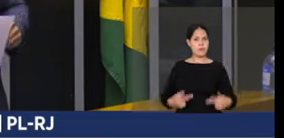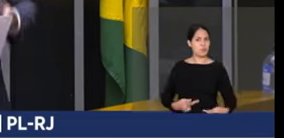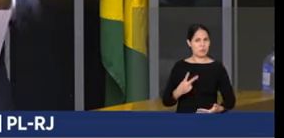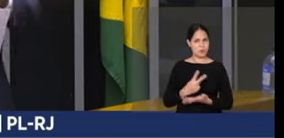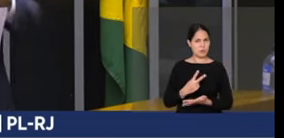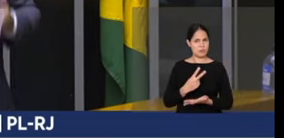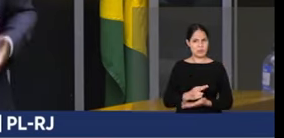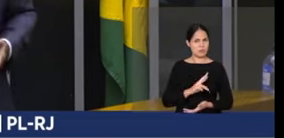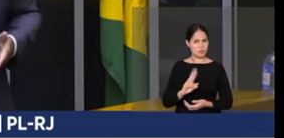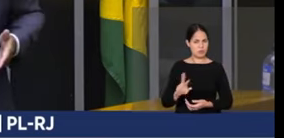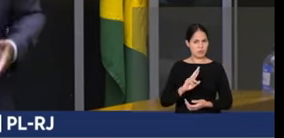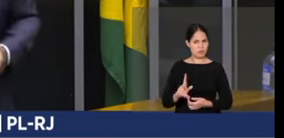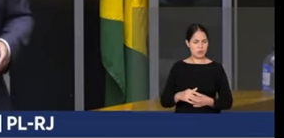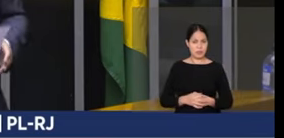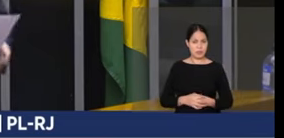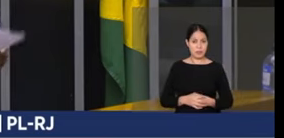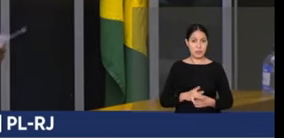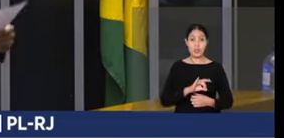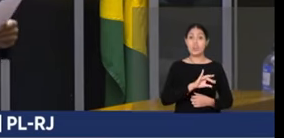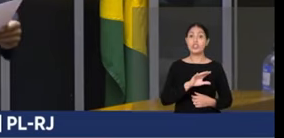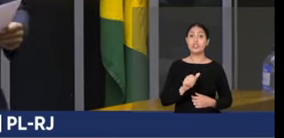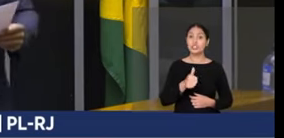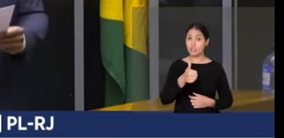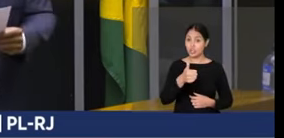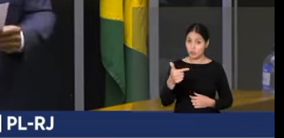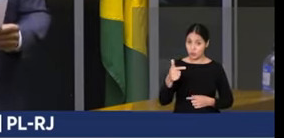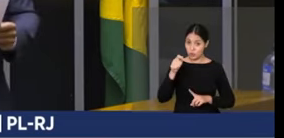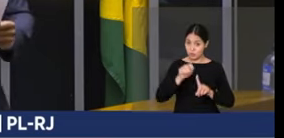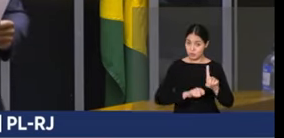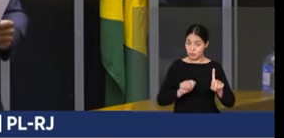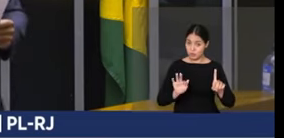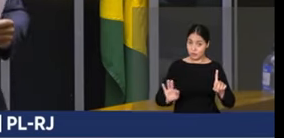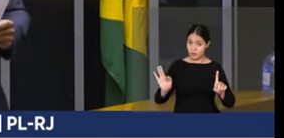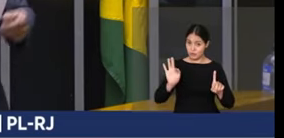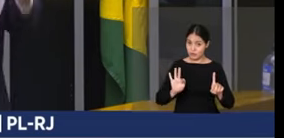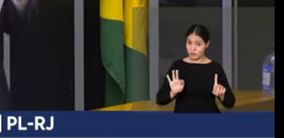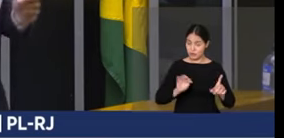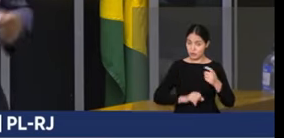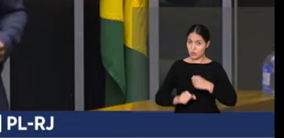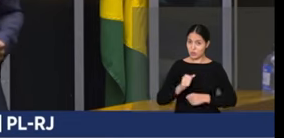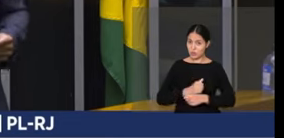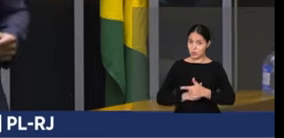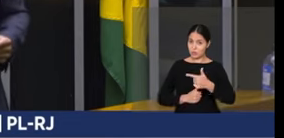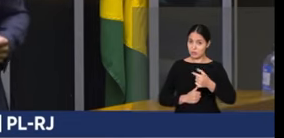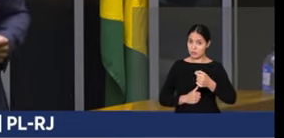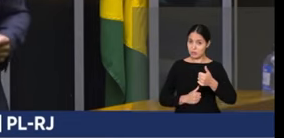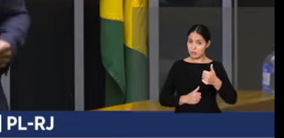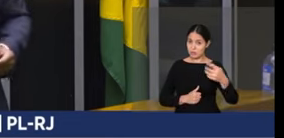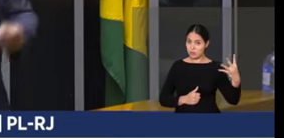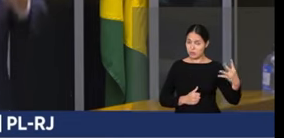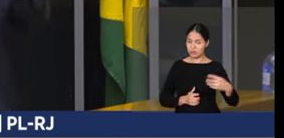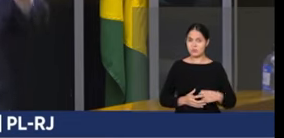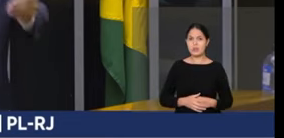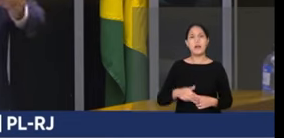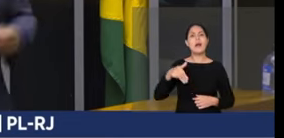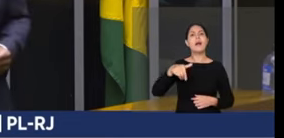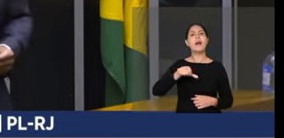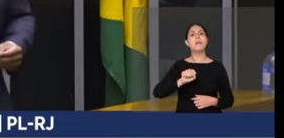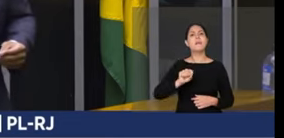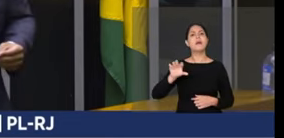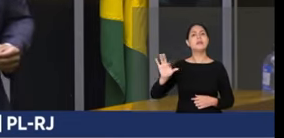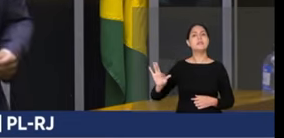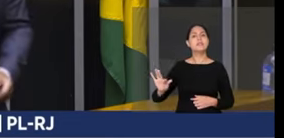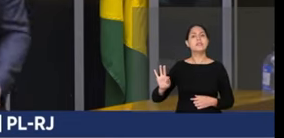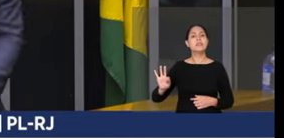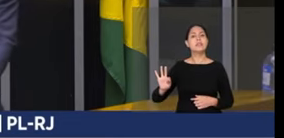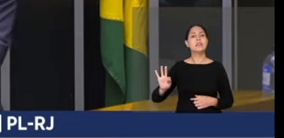exemplo, matéria de 12 de fevereiro de 2014. MST tenta invadir STF em Brasília. PM